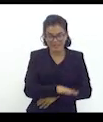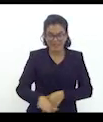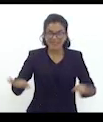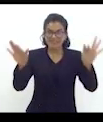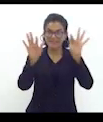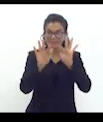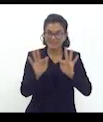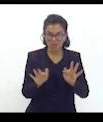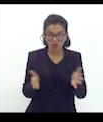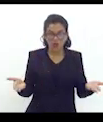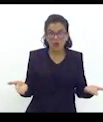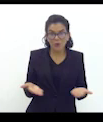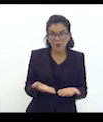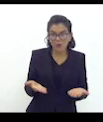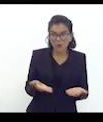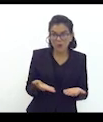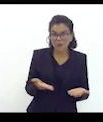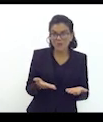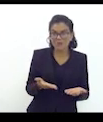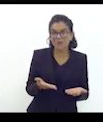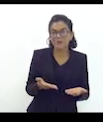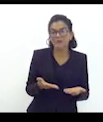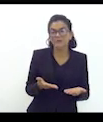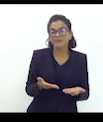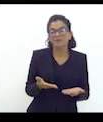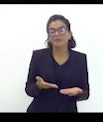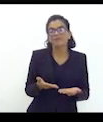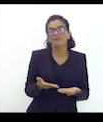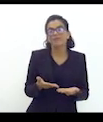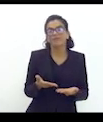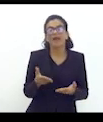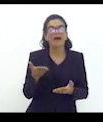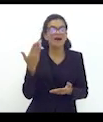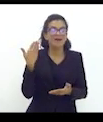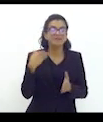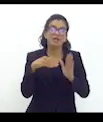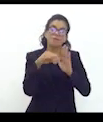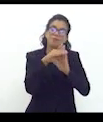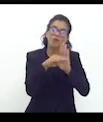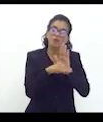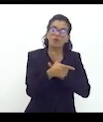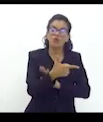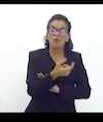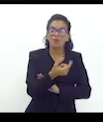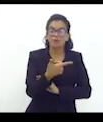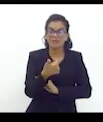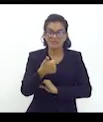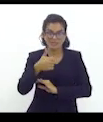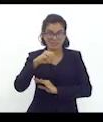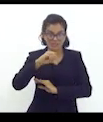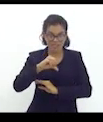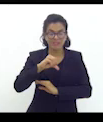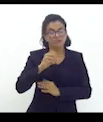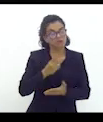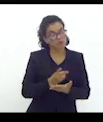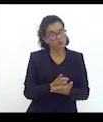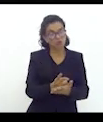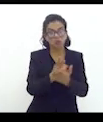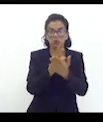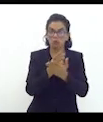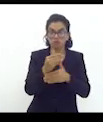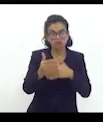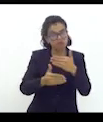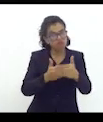que hoje, na época, ele foi instituído como programa em 2016 e